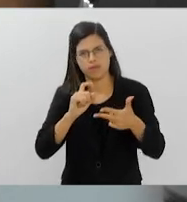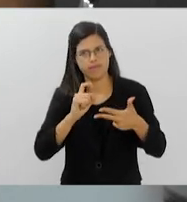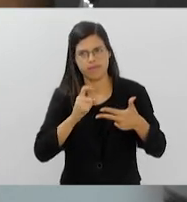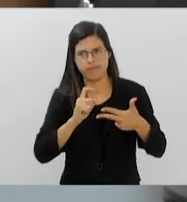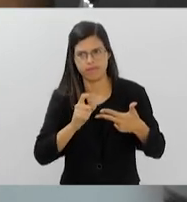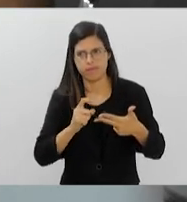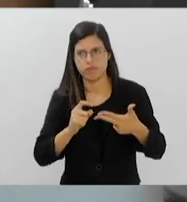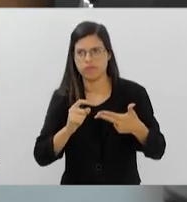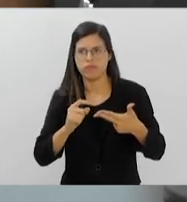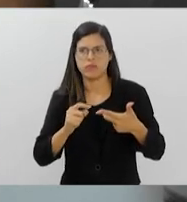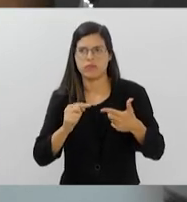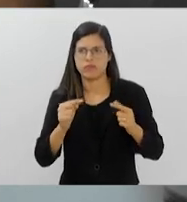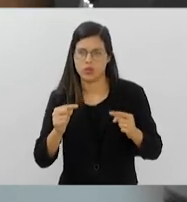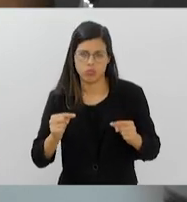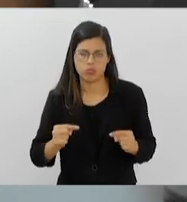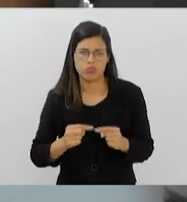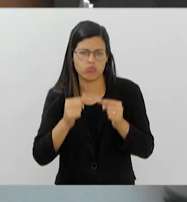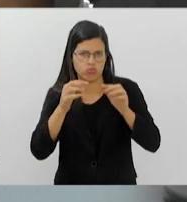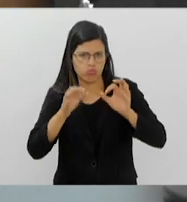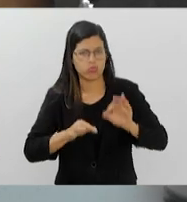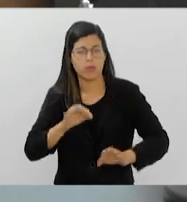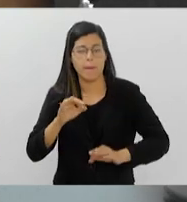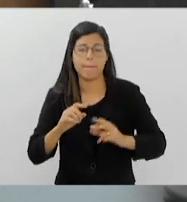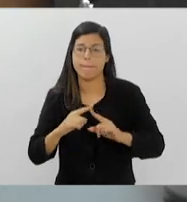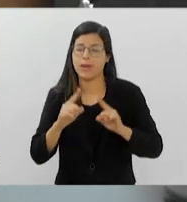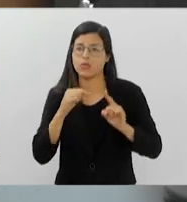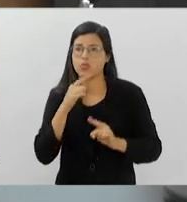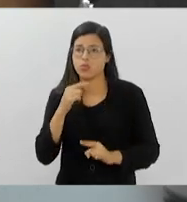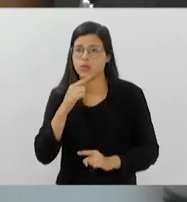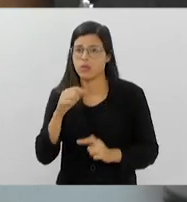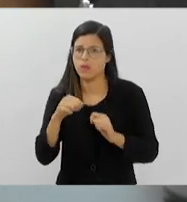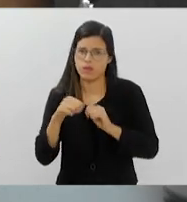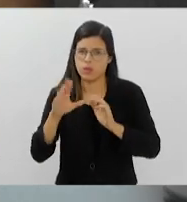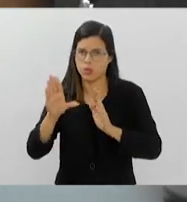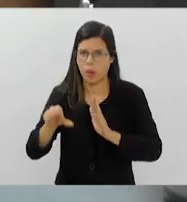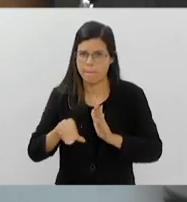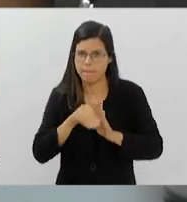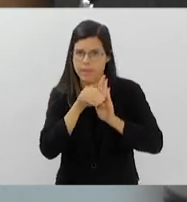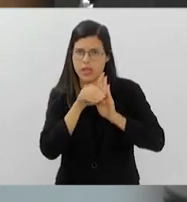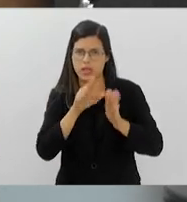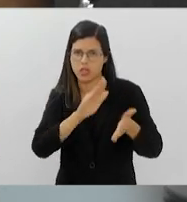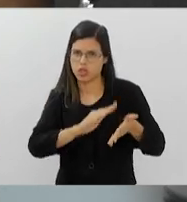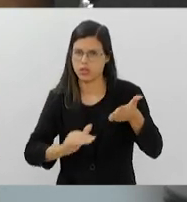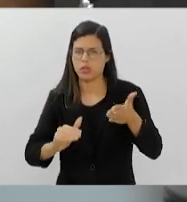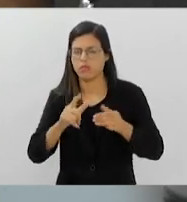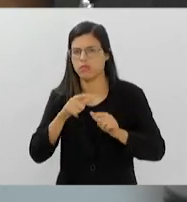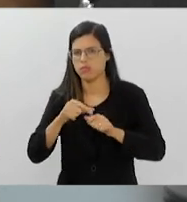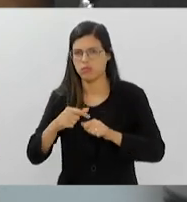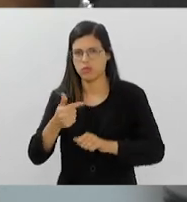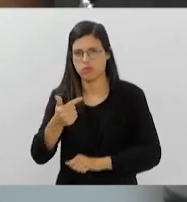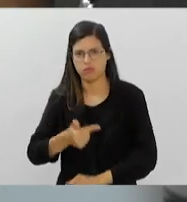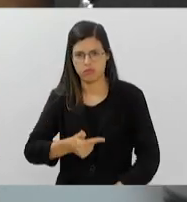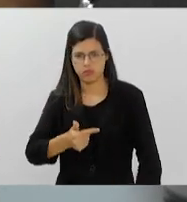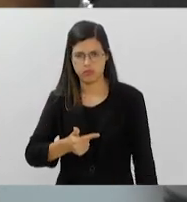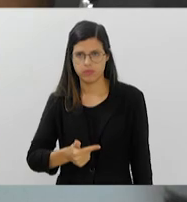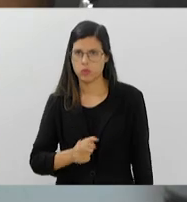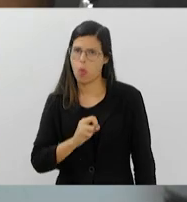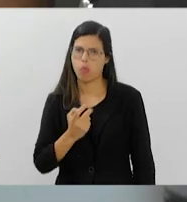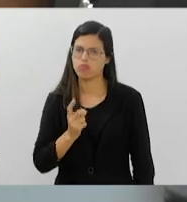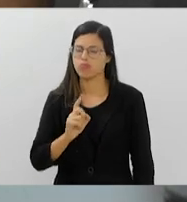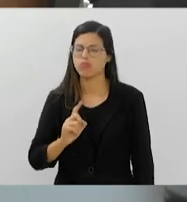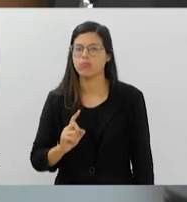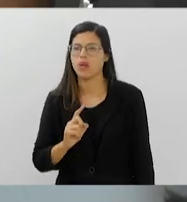da juridicidade. Eu estou aqui em dúvida se eu faço uma emenda supressiva ao artigo 2º ou não.